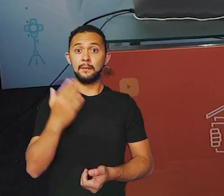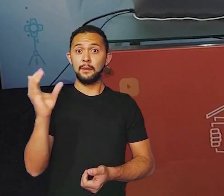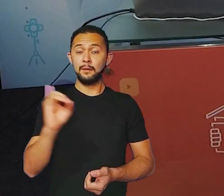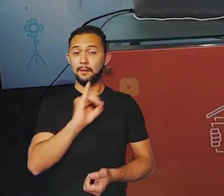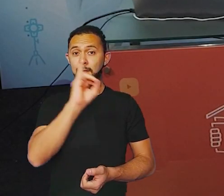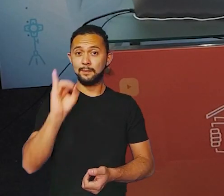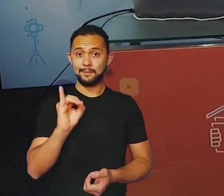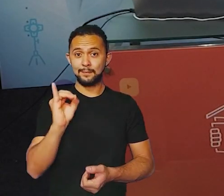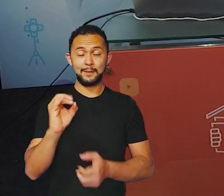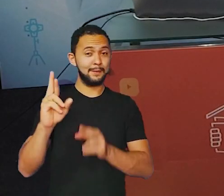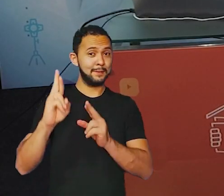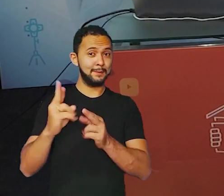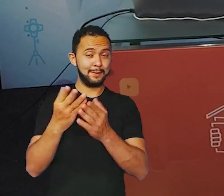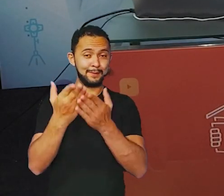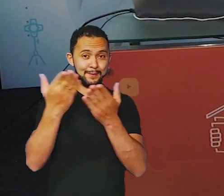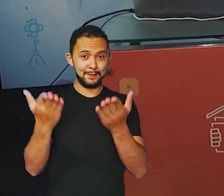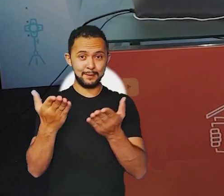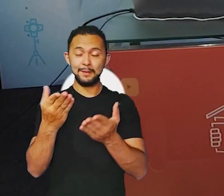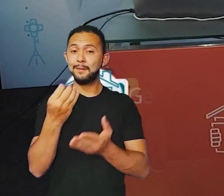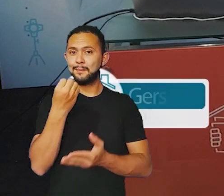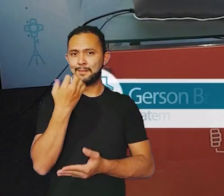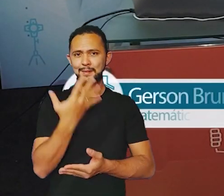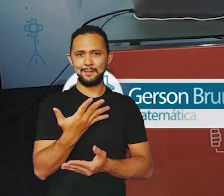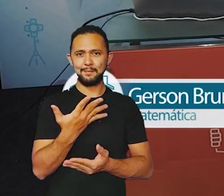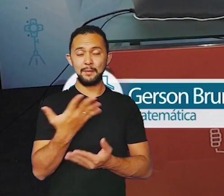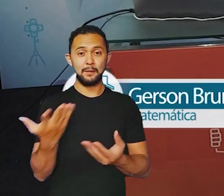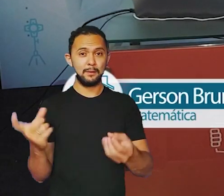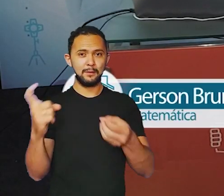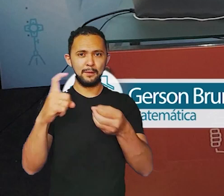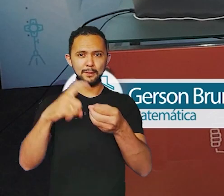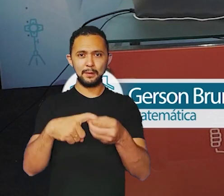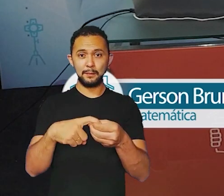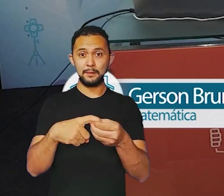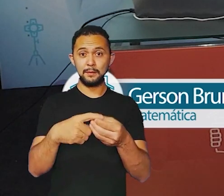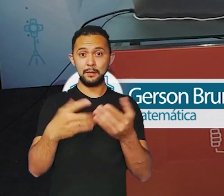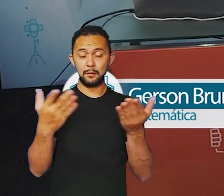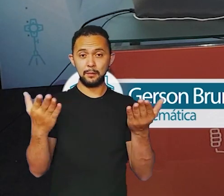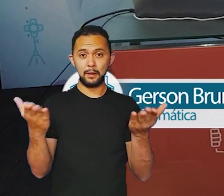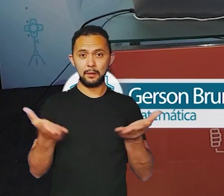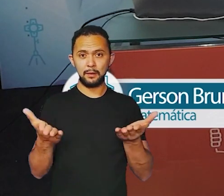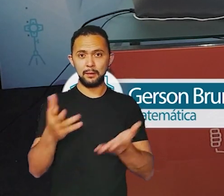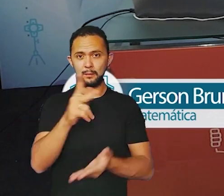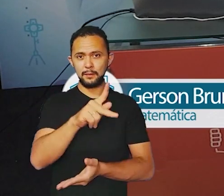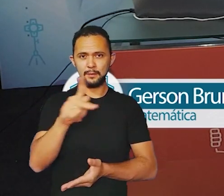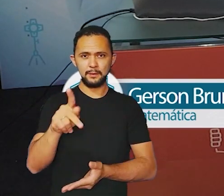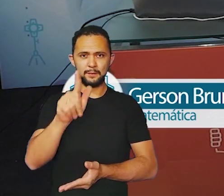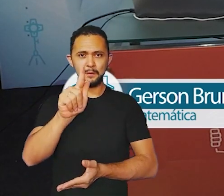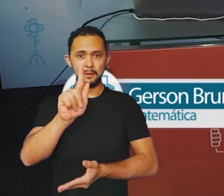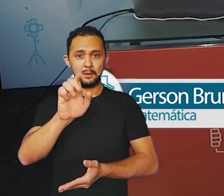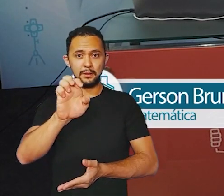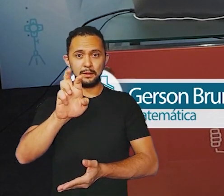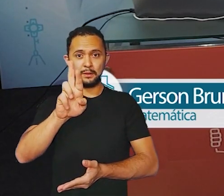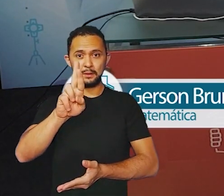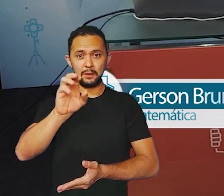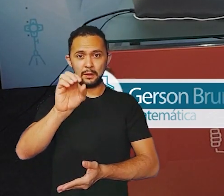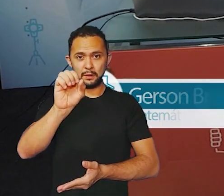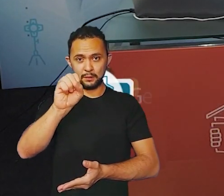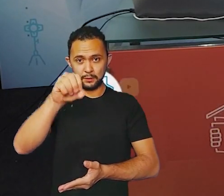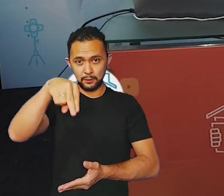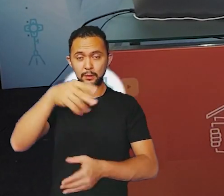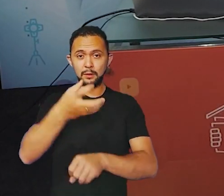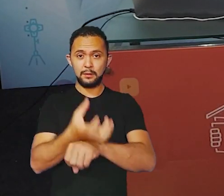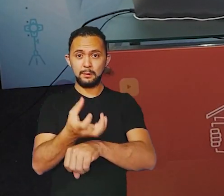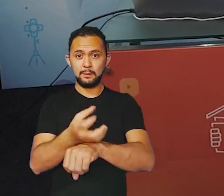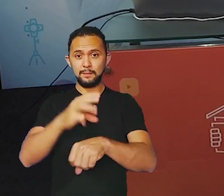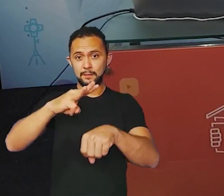E aí, pessoal? Espero que vocês estejam bem. Estamos de volta. Eu sou o professor Gerson, professor de matemática,